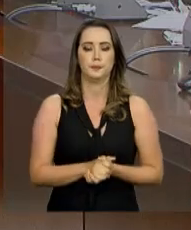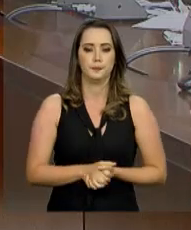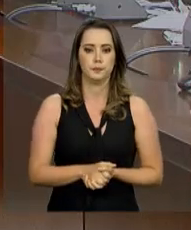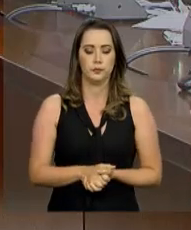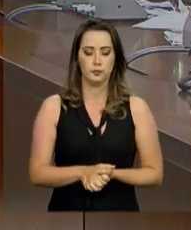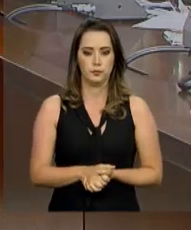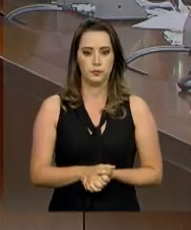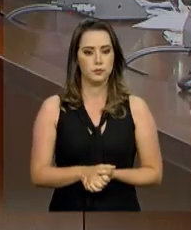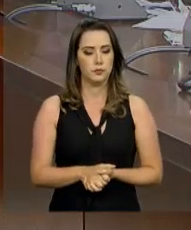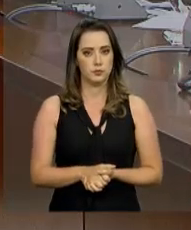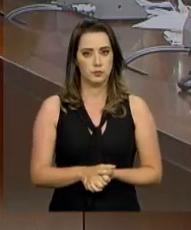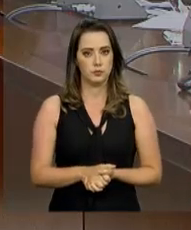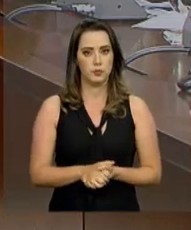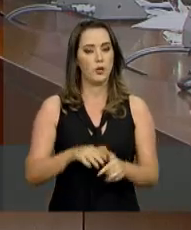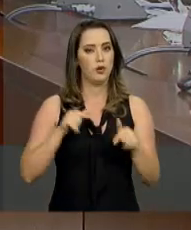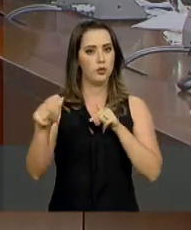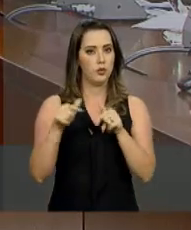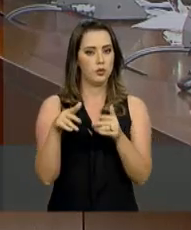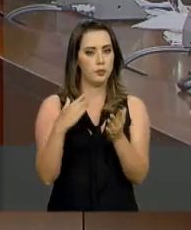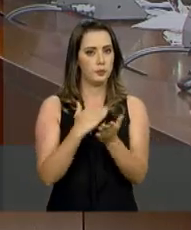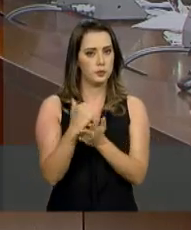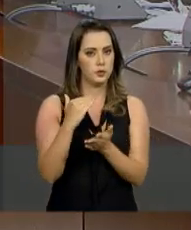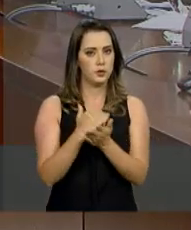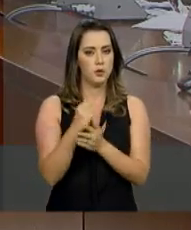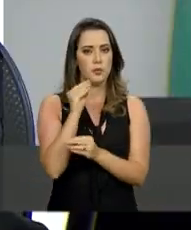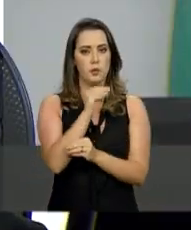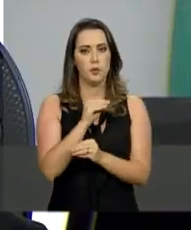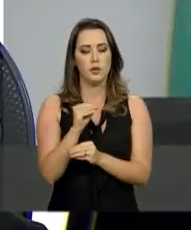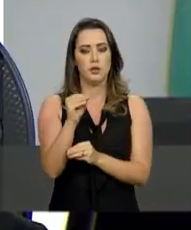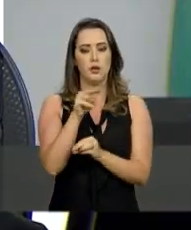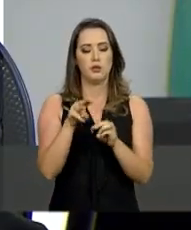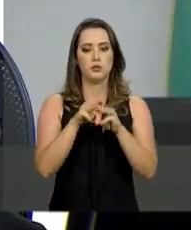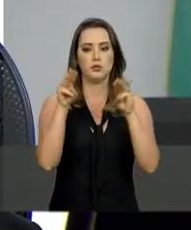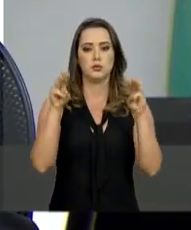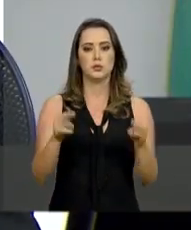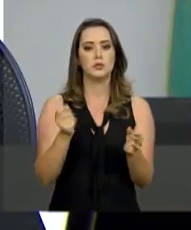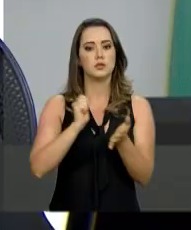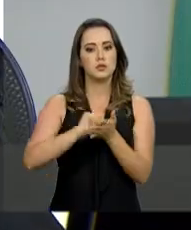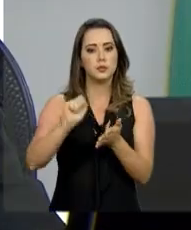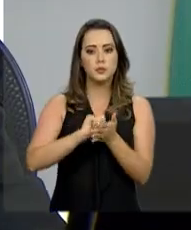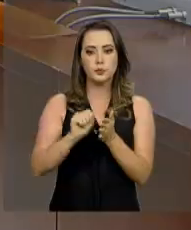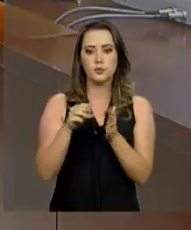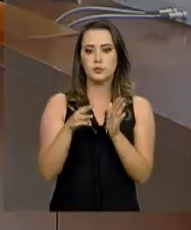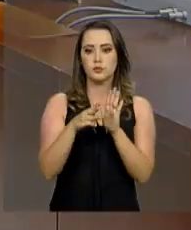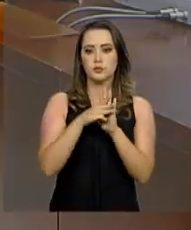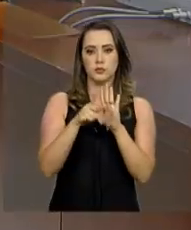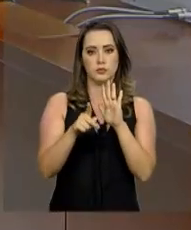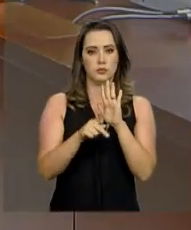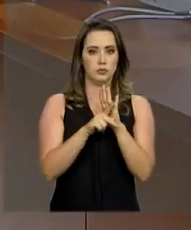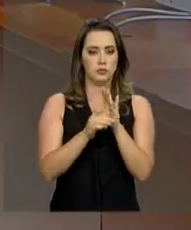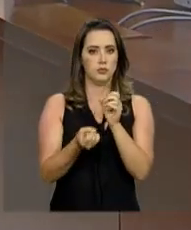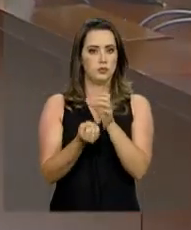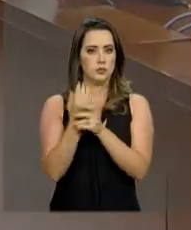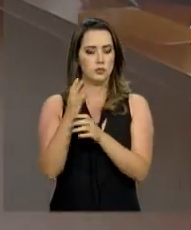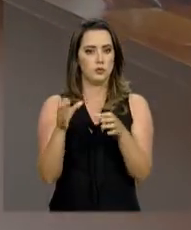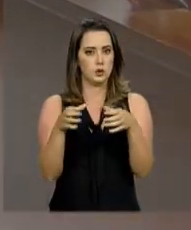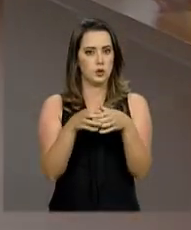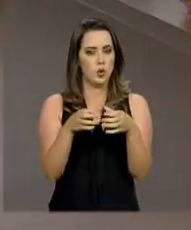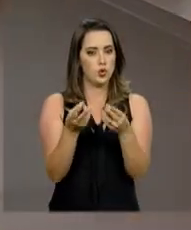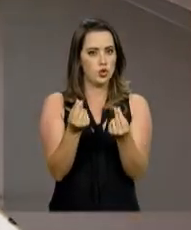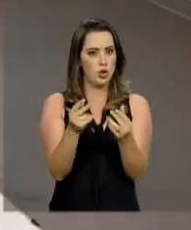dentre as medidas emergenciais para preservação dos museus está a assinatura de uma medida provisória para a criação dos fundos